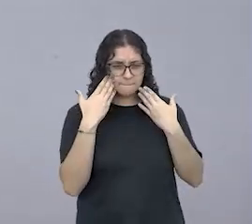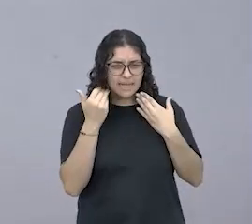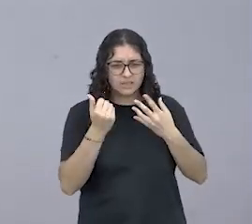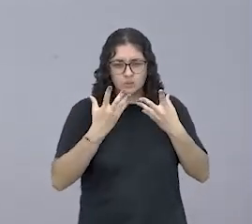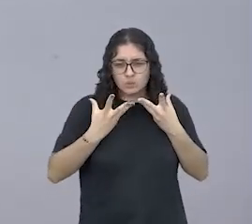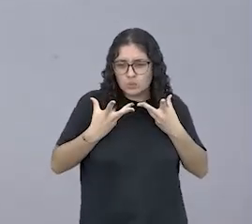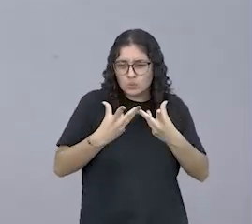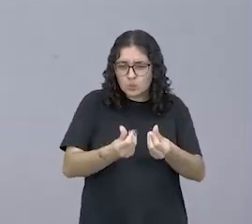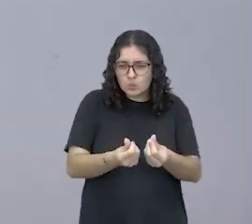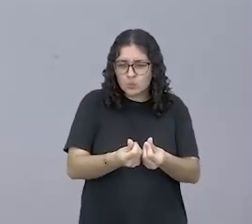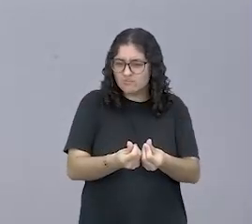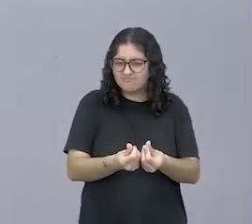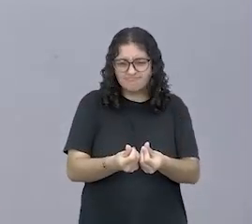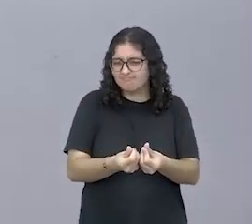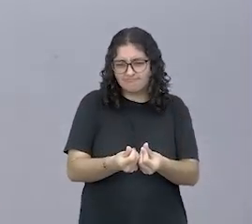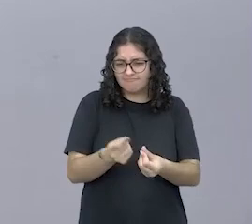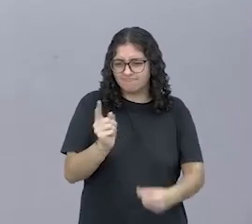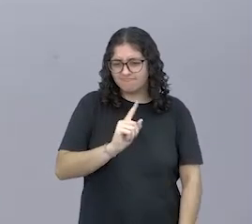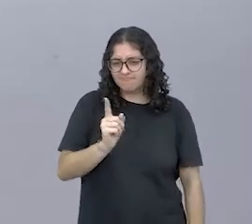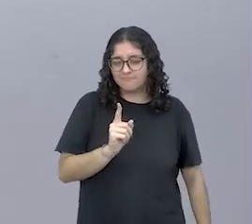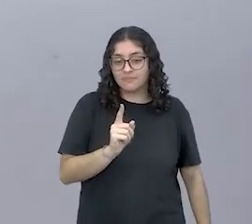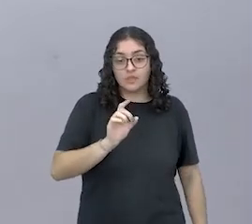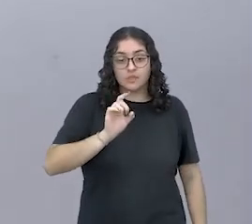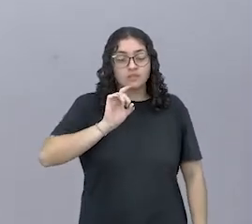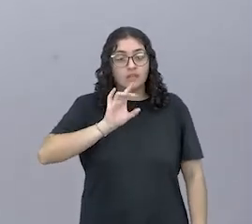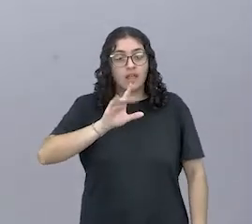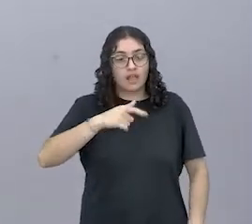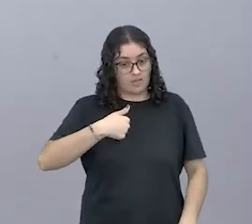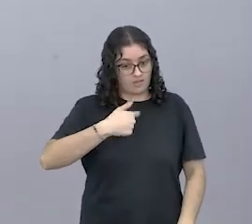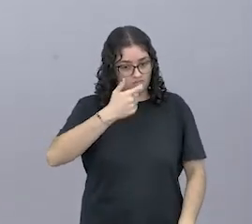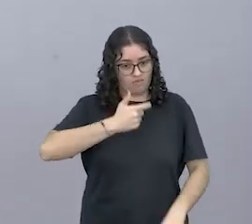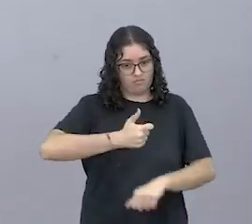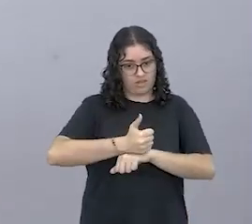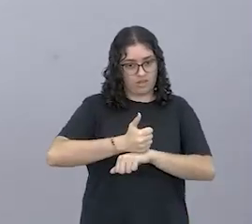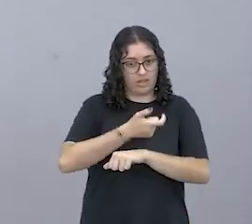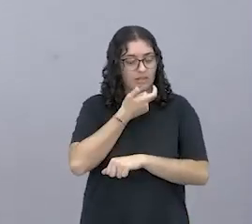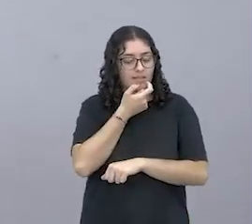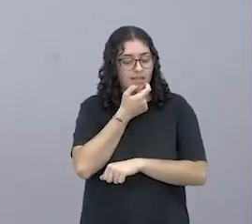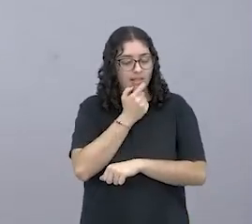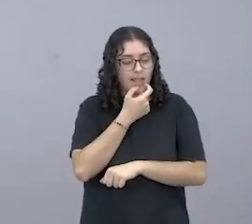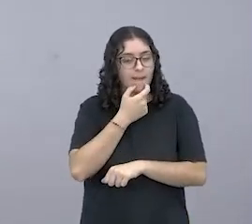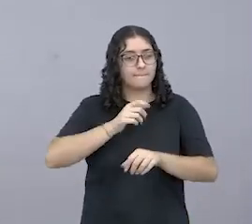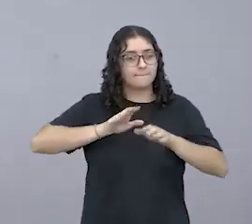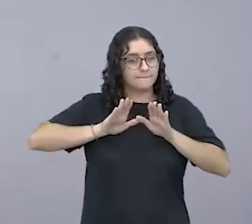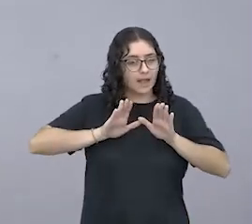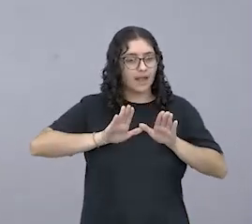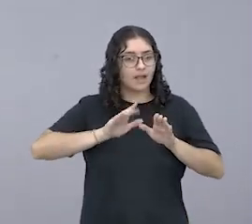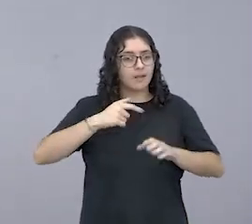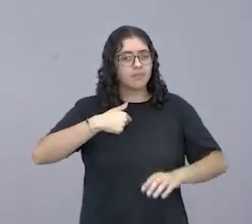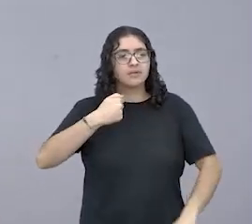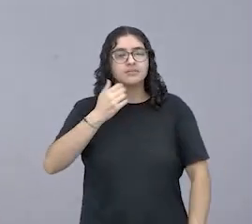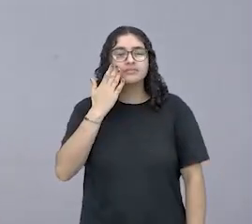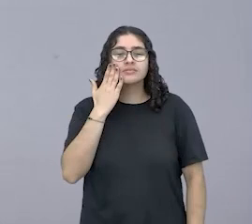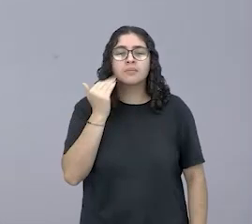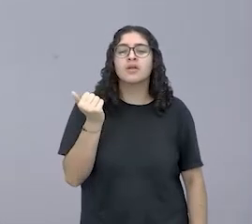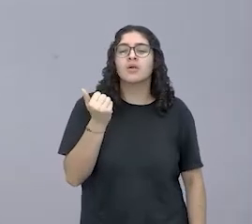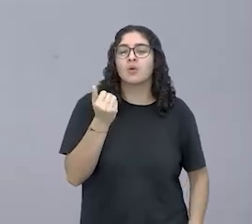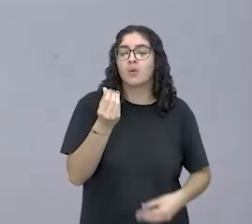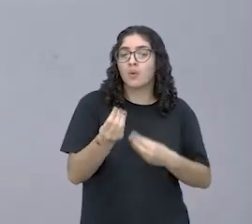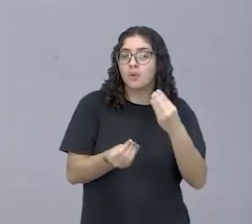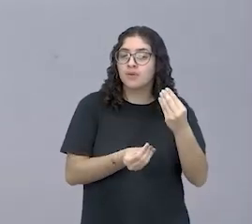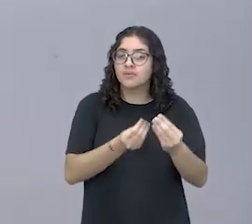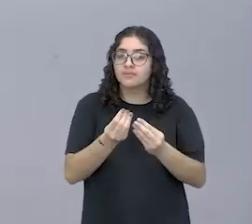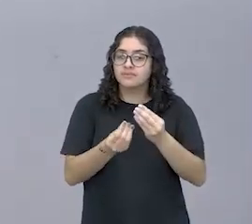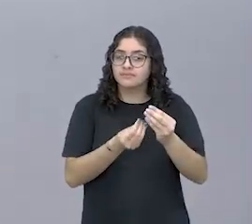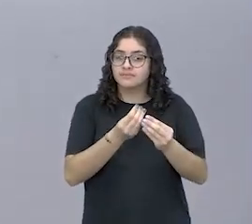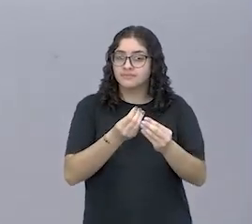jeito nenhum, não preciso, né? Se eu sou aí especialista em inglês, eu preciso realmente saber